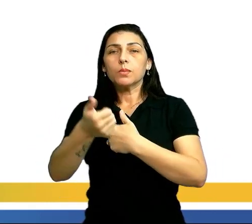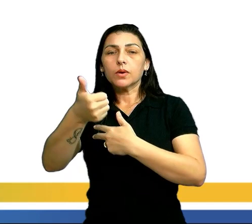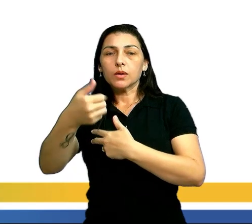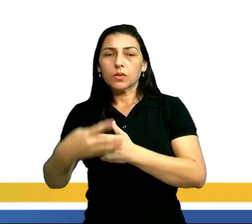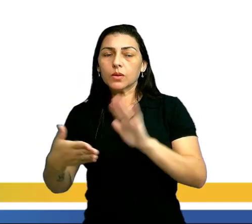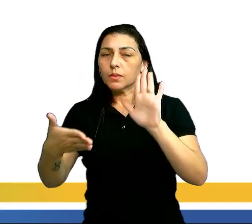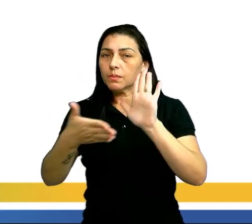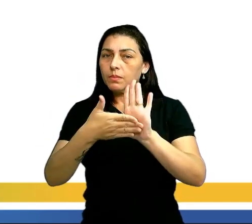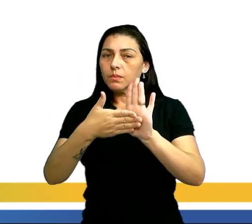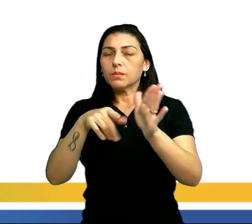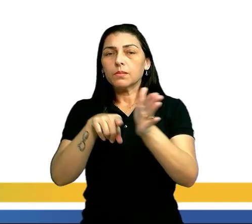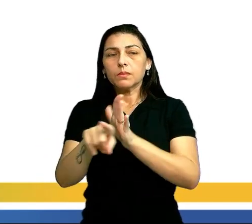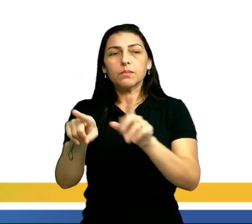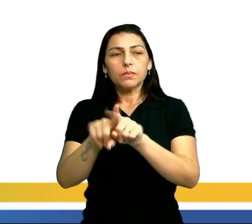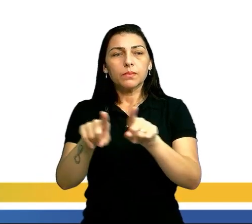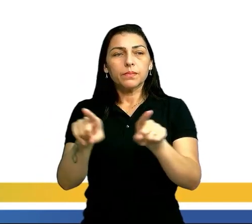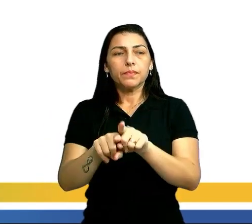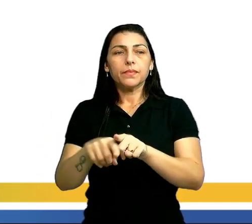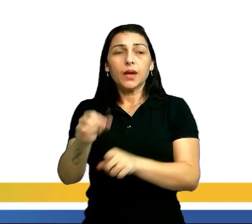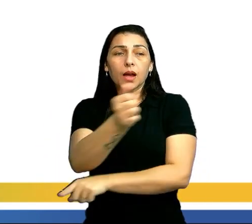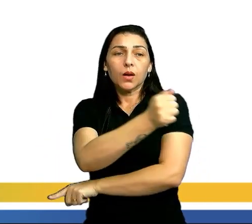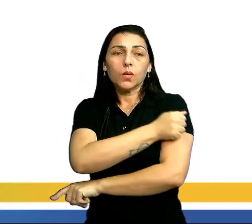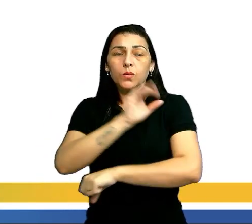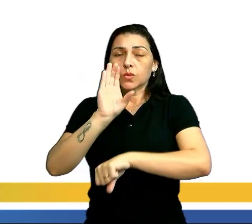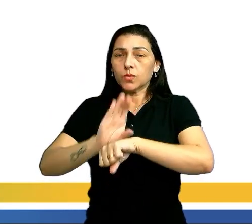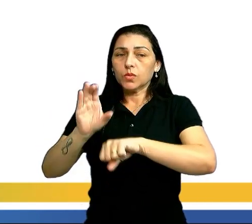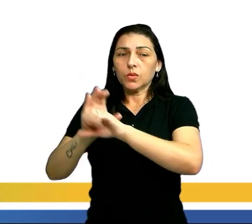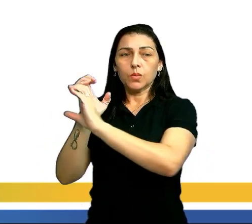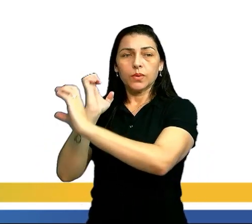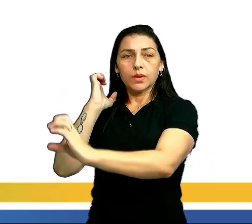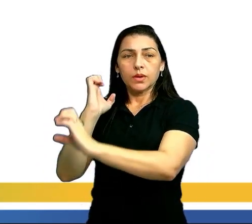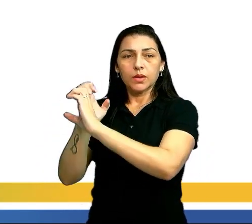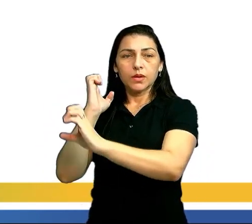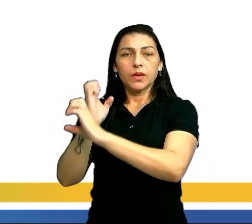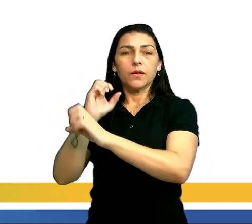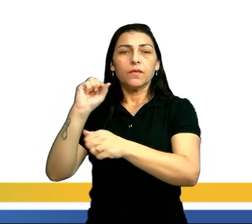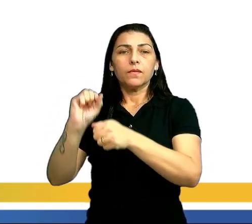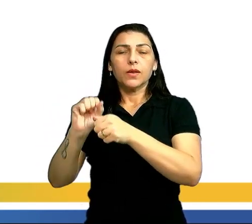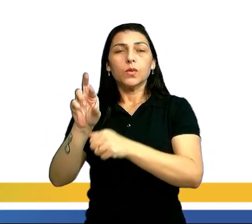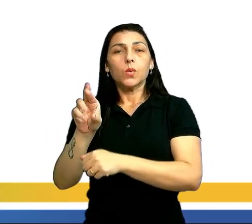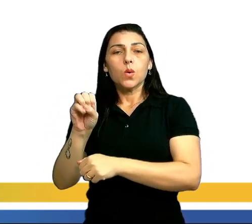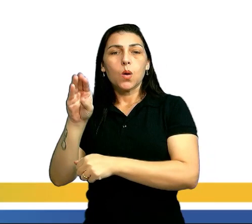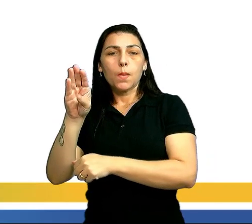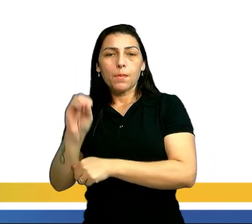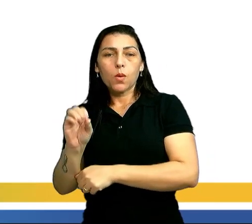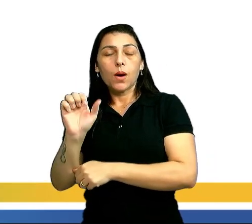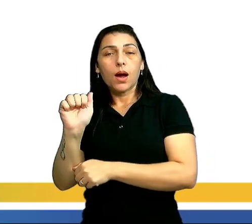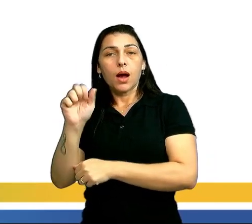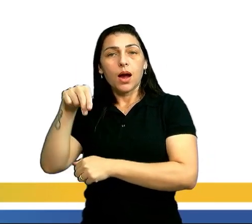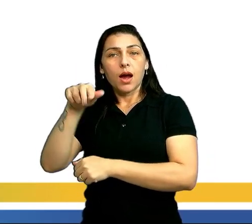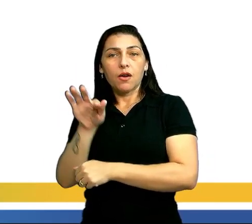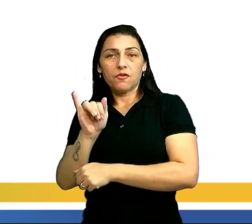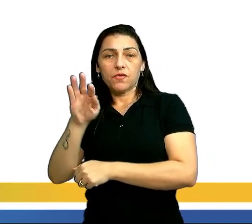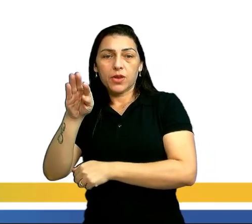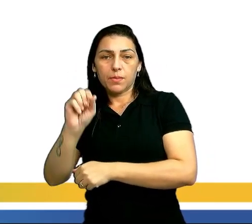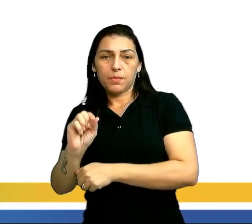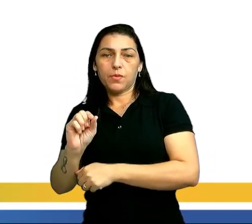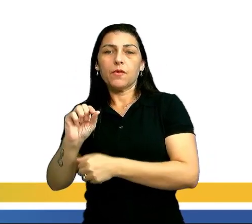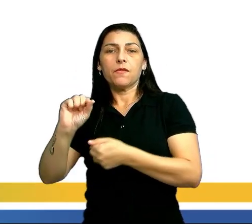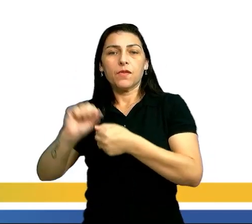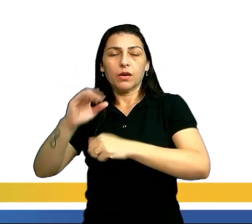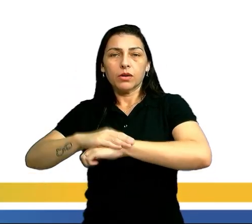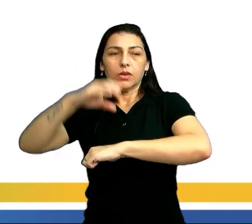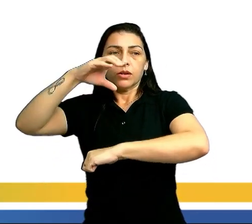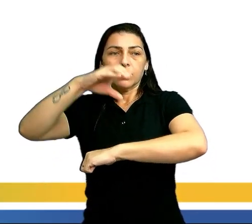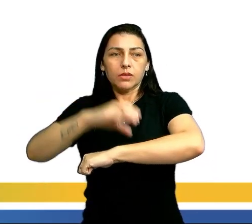questão proposta também. Alunos de um curso de engenharia desenvolveram um robô anfíbio que executa